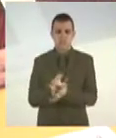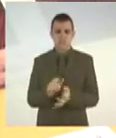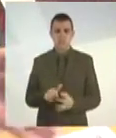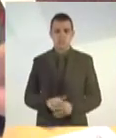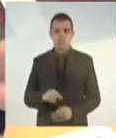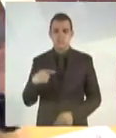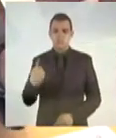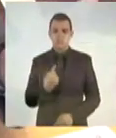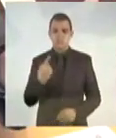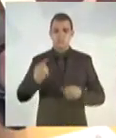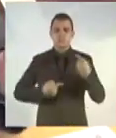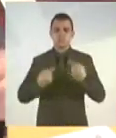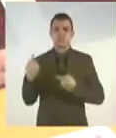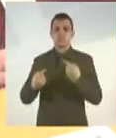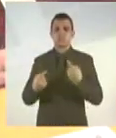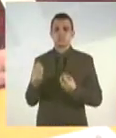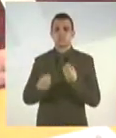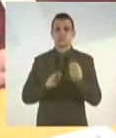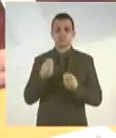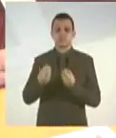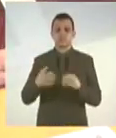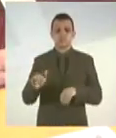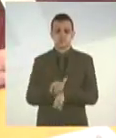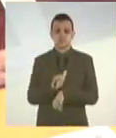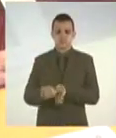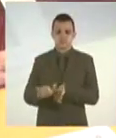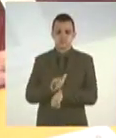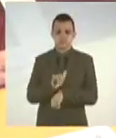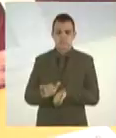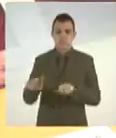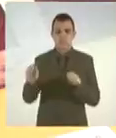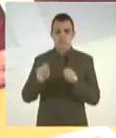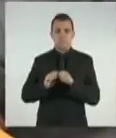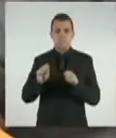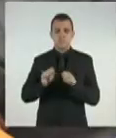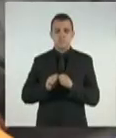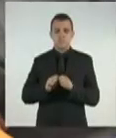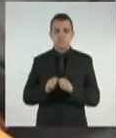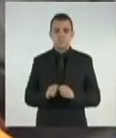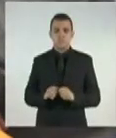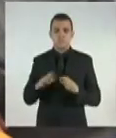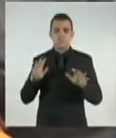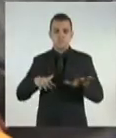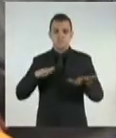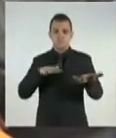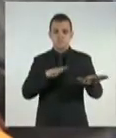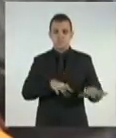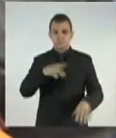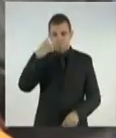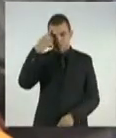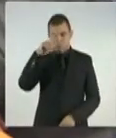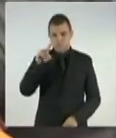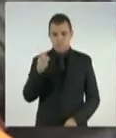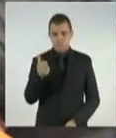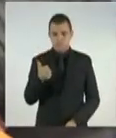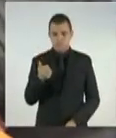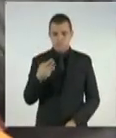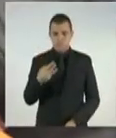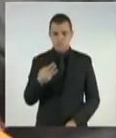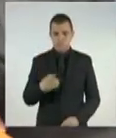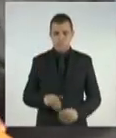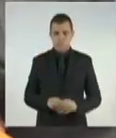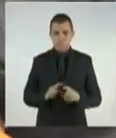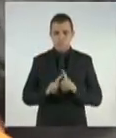tivemos discutindo a estratégia de fazermos, né, esse movimento no dia 13. E aí eu queria